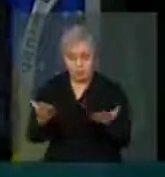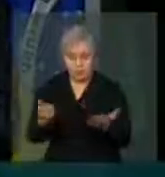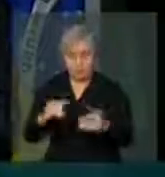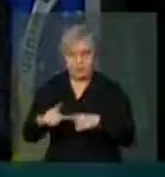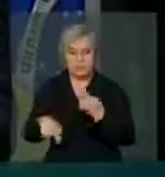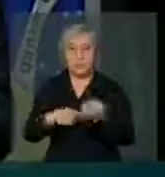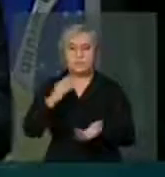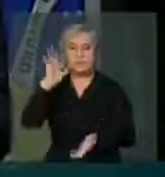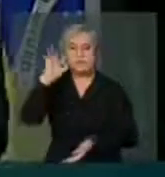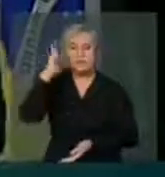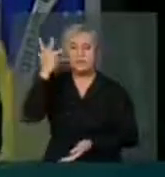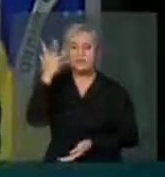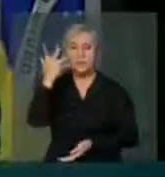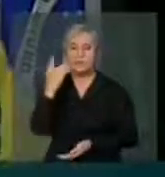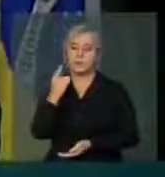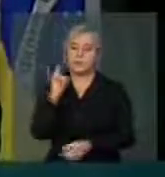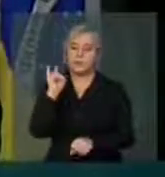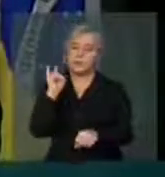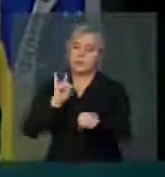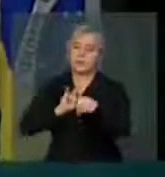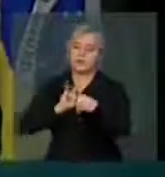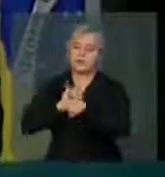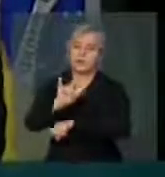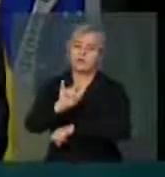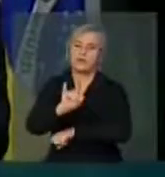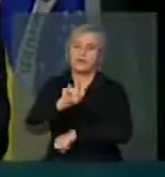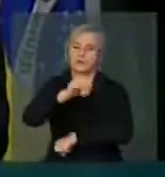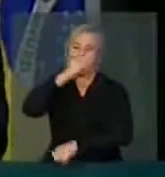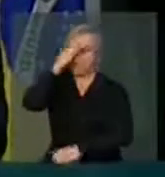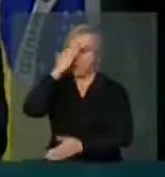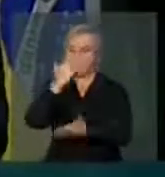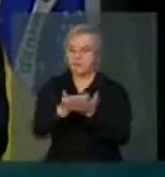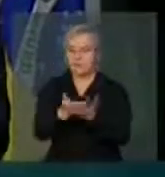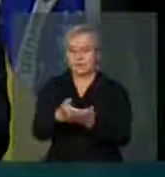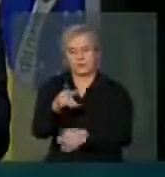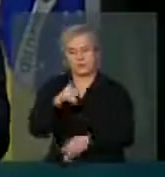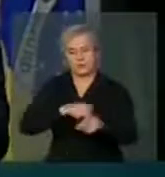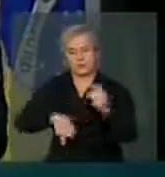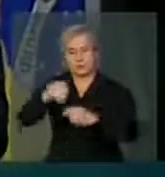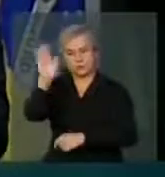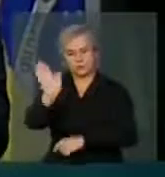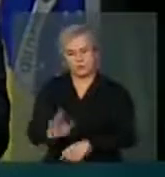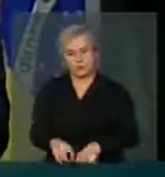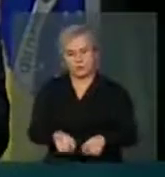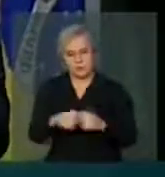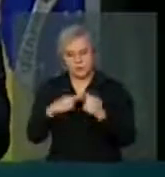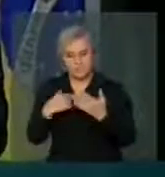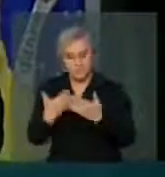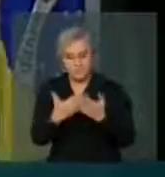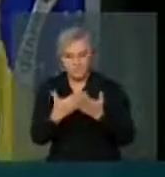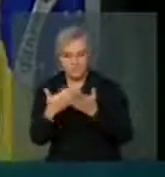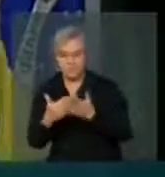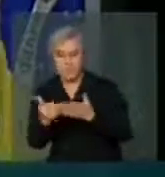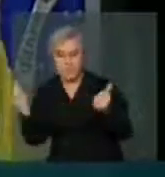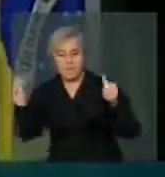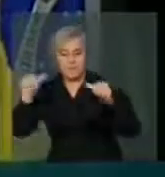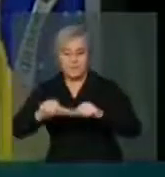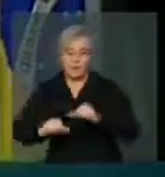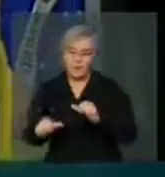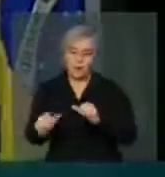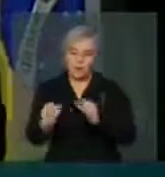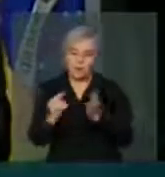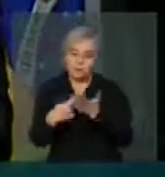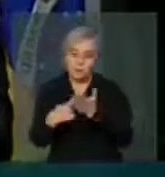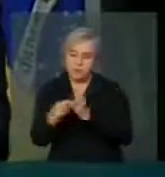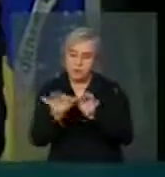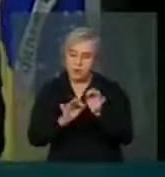criminosamente traiu a confiança do povo brasileiro, articulando os mais danosos esquemas de corrupção desse país,